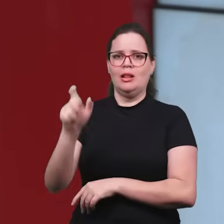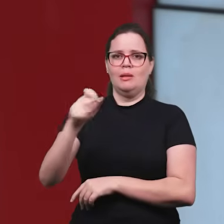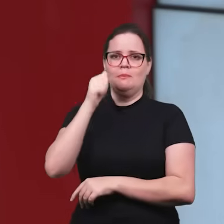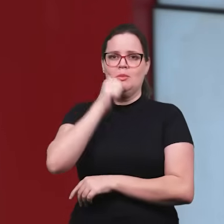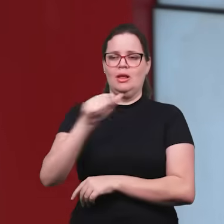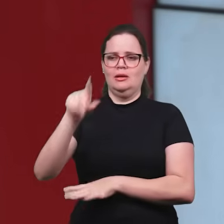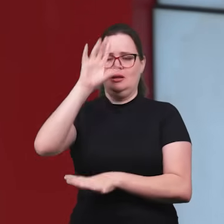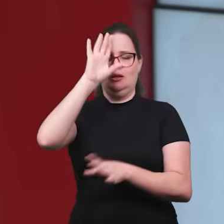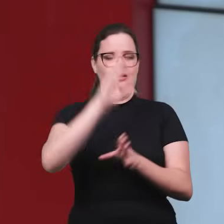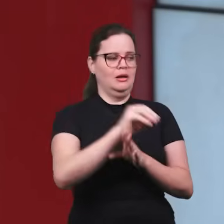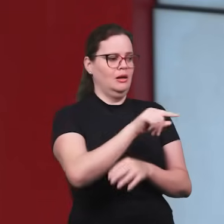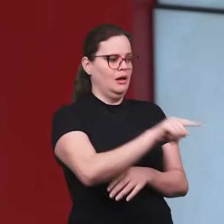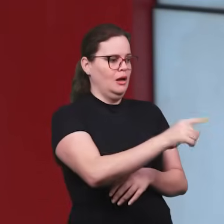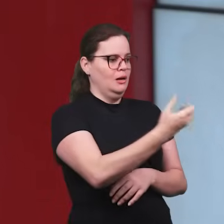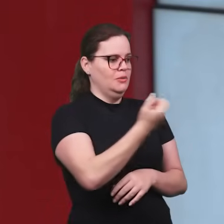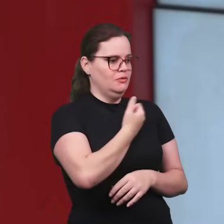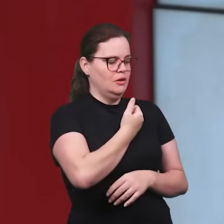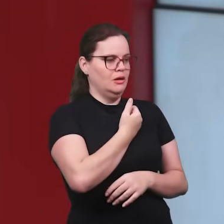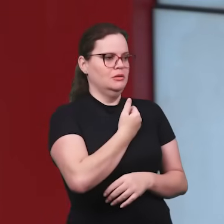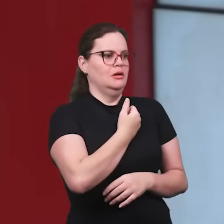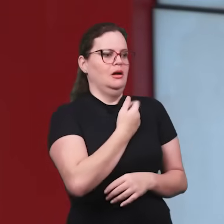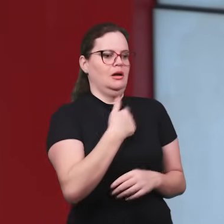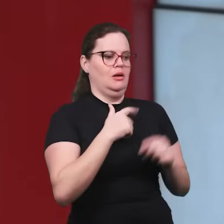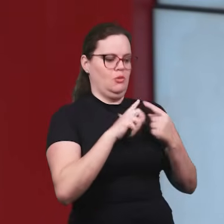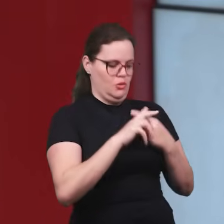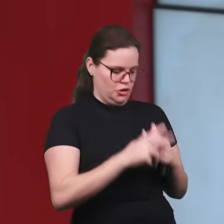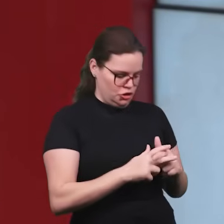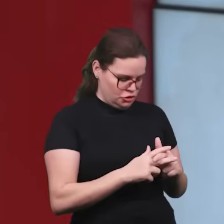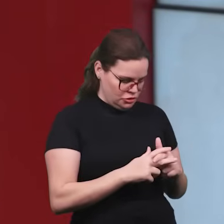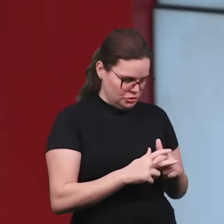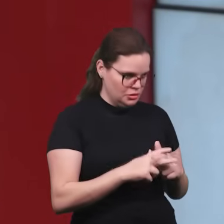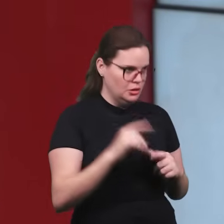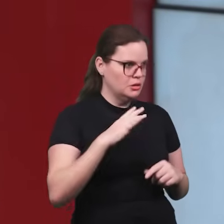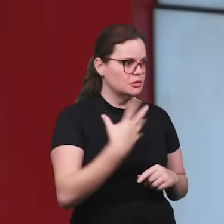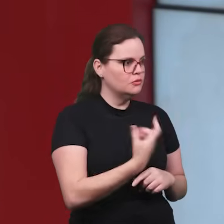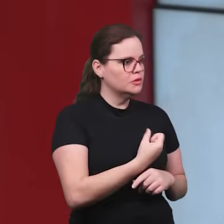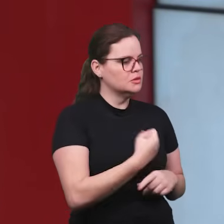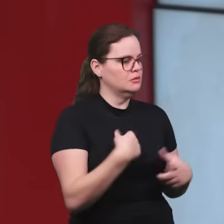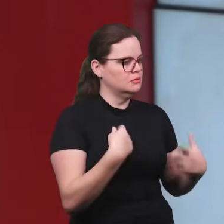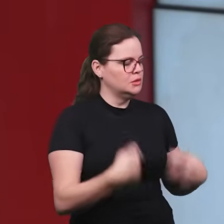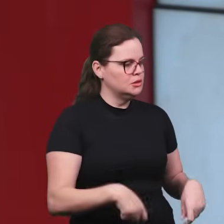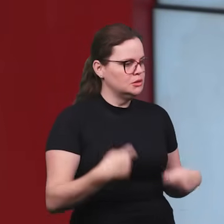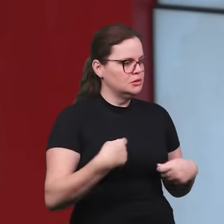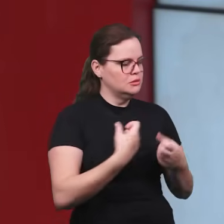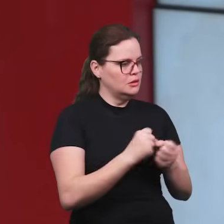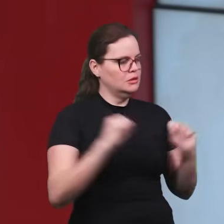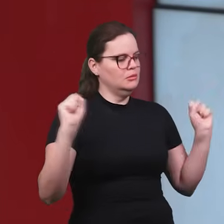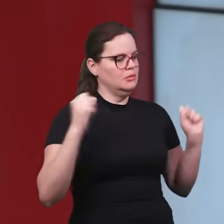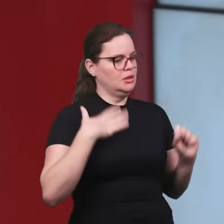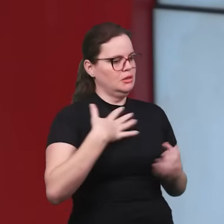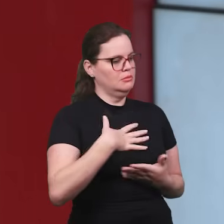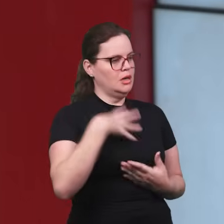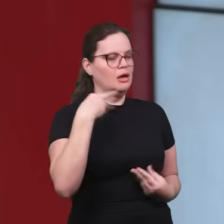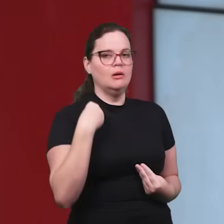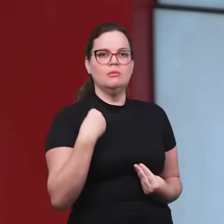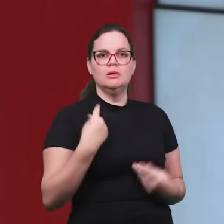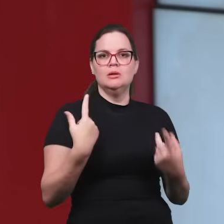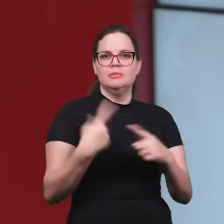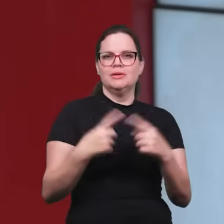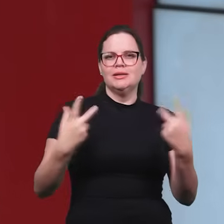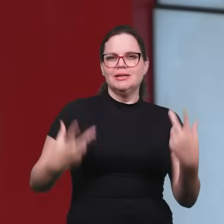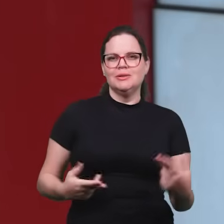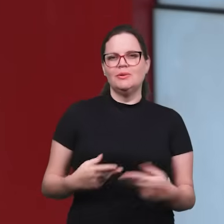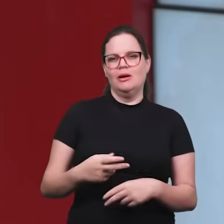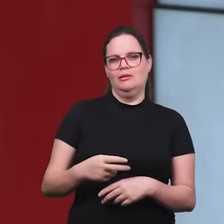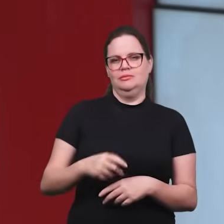o Senhor Jesus estava ali trazendo uma palavra para ela, era de salvação, era para livrar a alma dela. Porque como a Andréia falou,